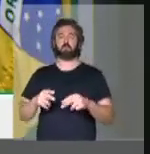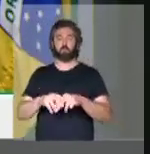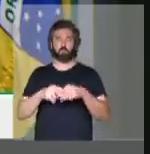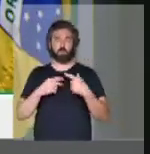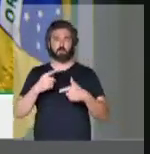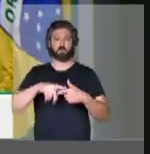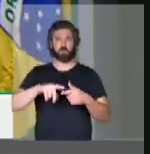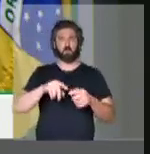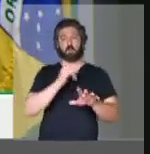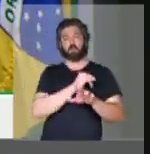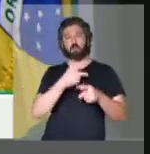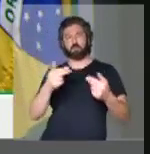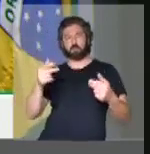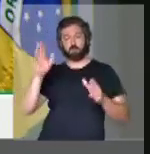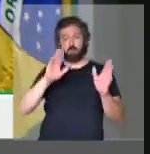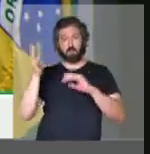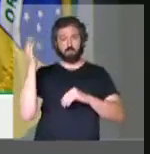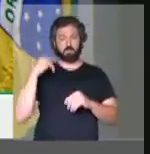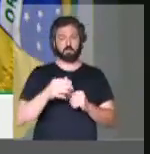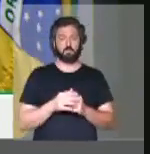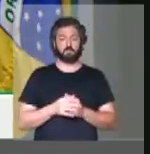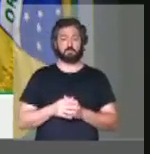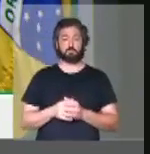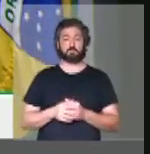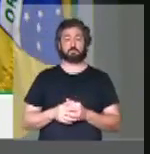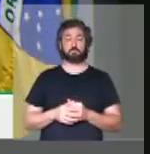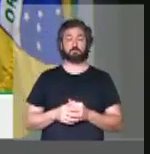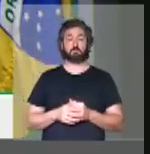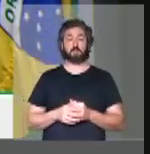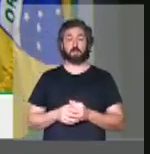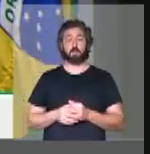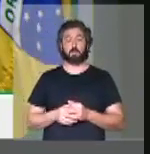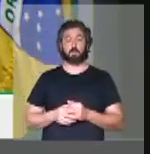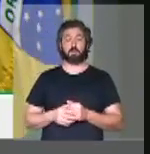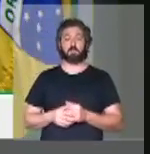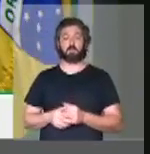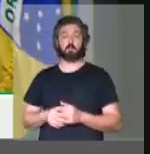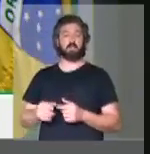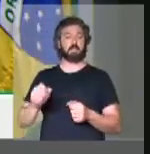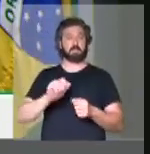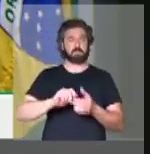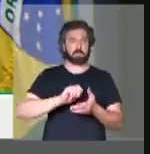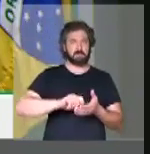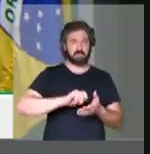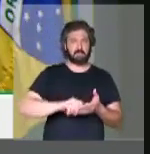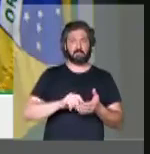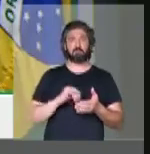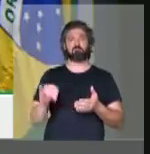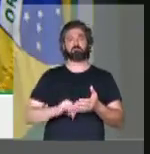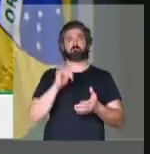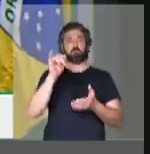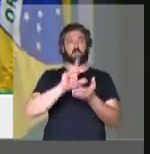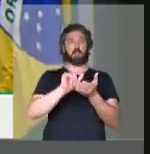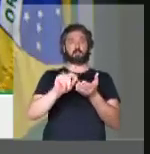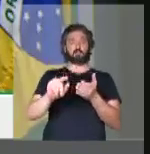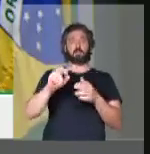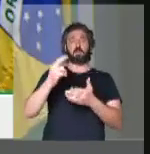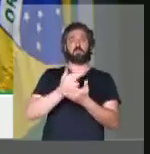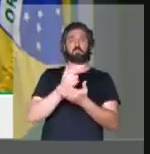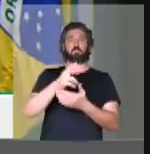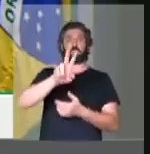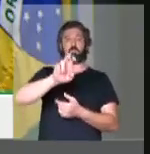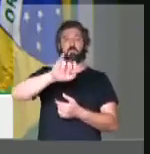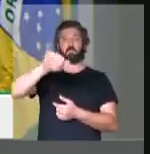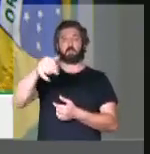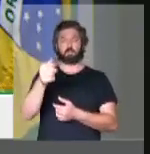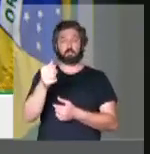daqueles tempos. E ele agora, quinzenalmente, escreve importantes artigos na revista Veja.